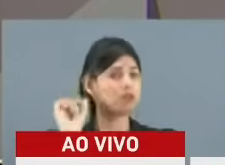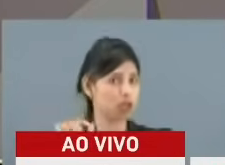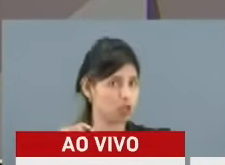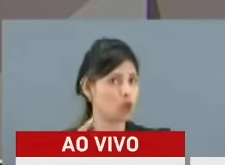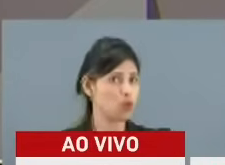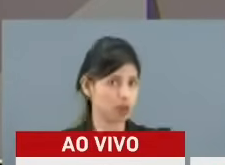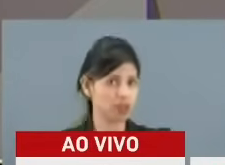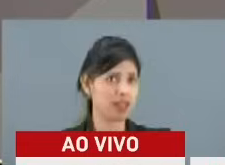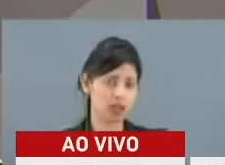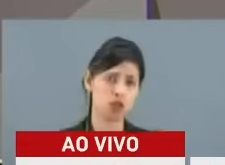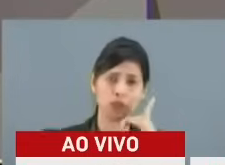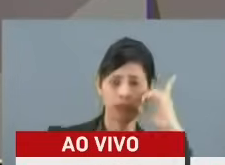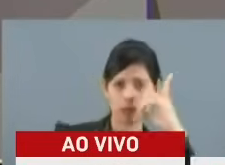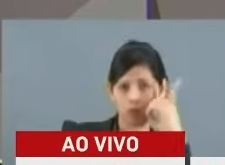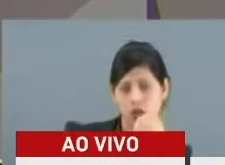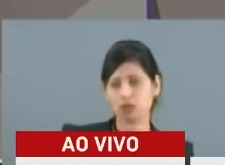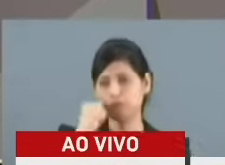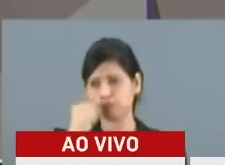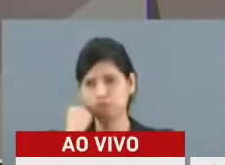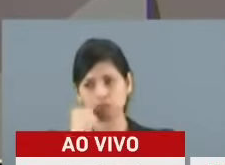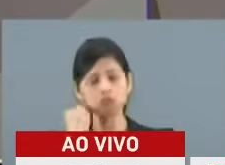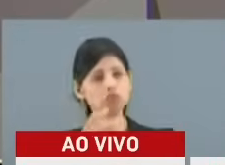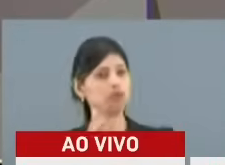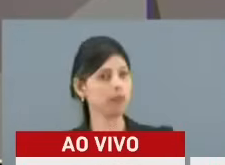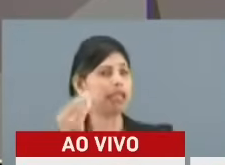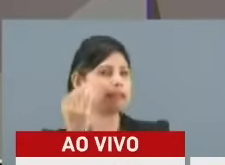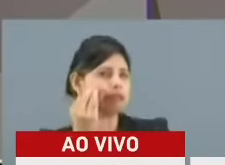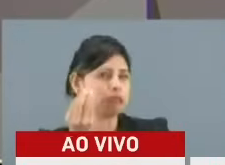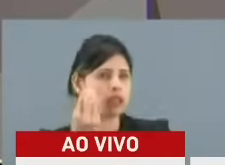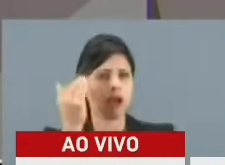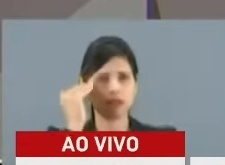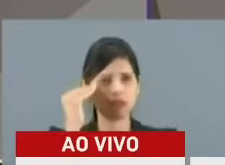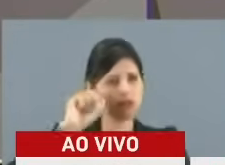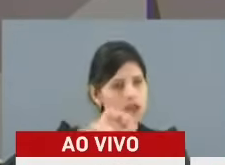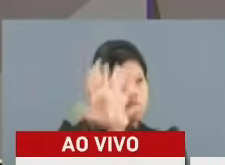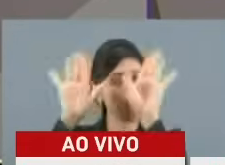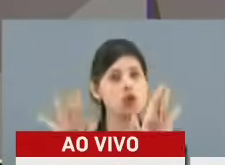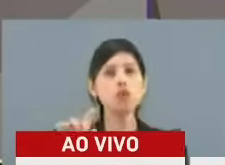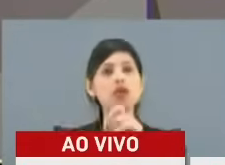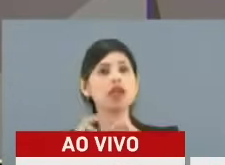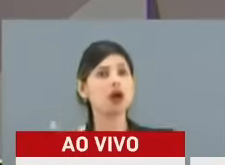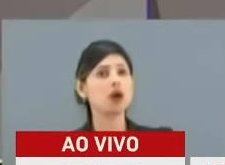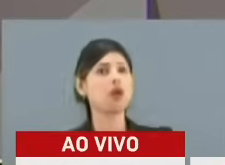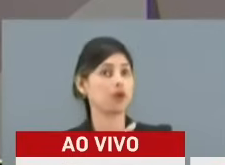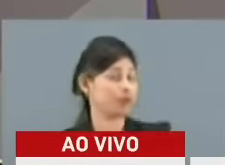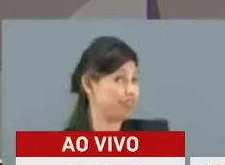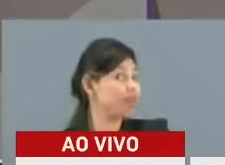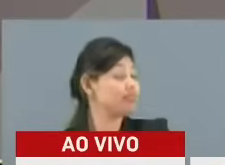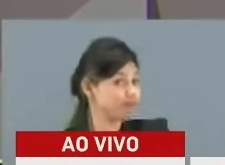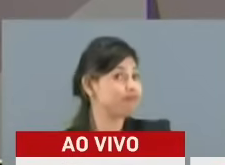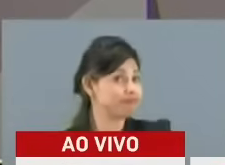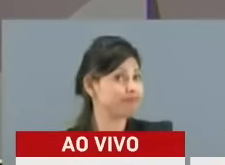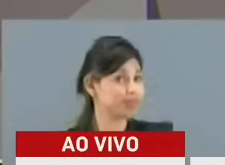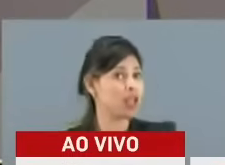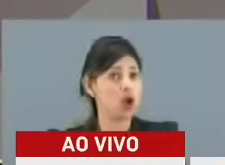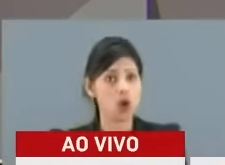senadores e procurar entender o que acontece com as